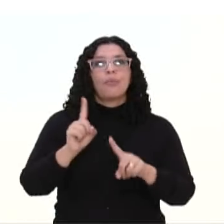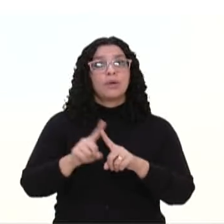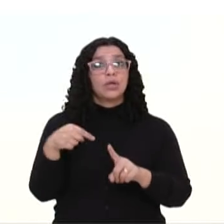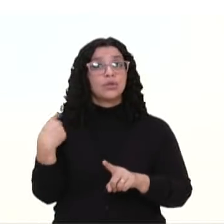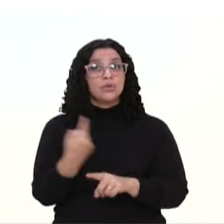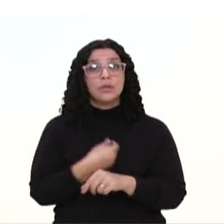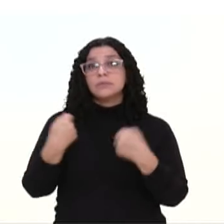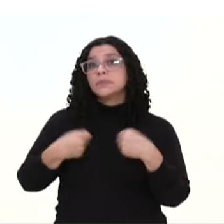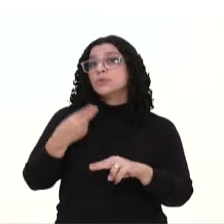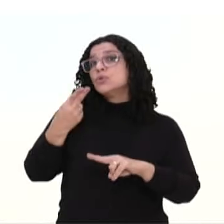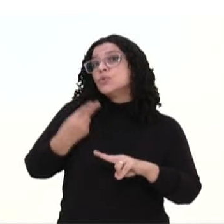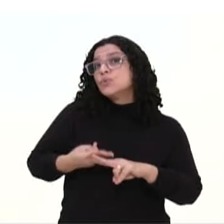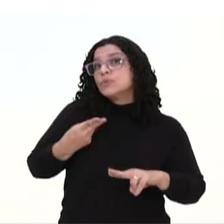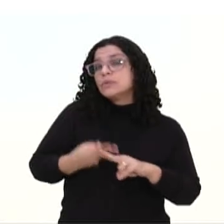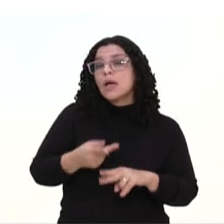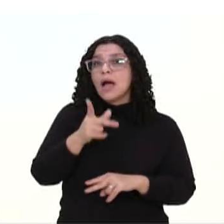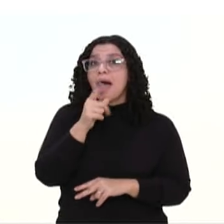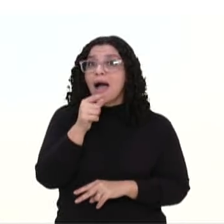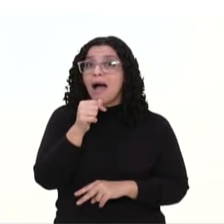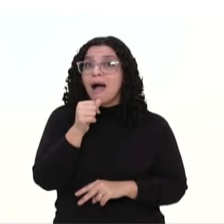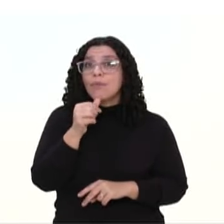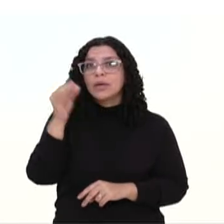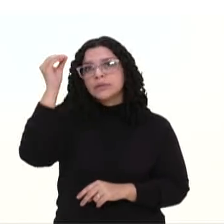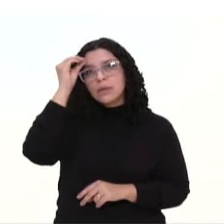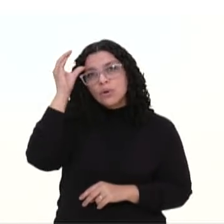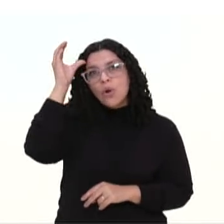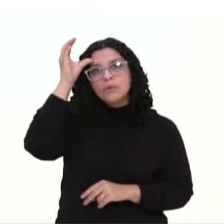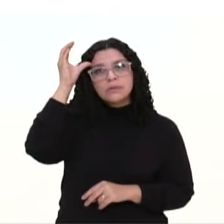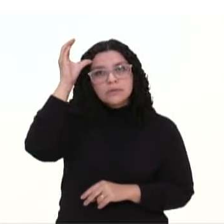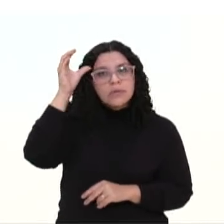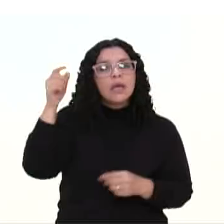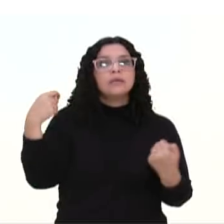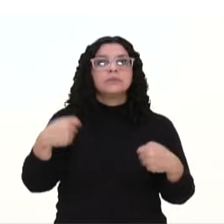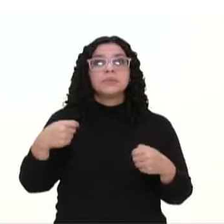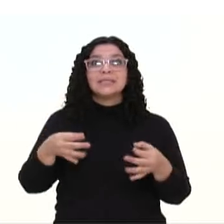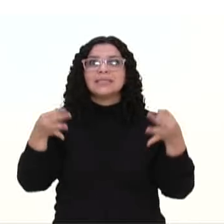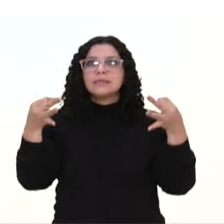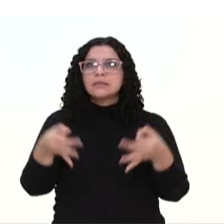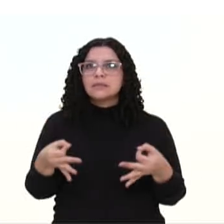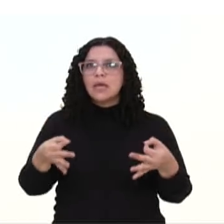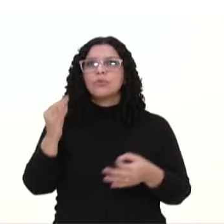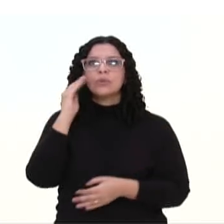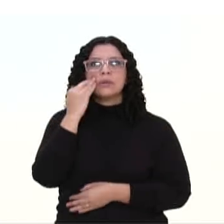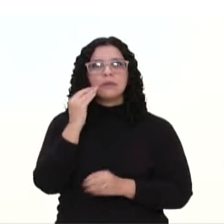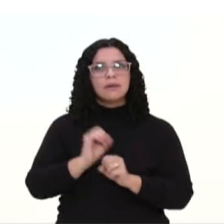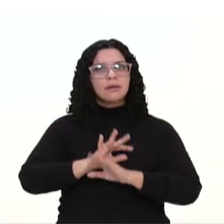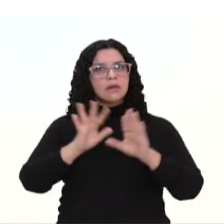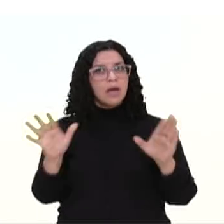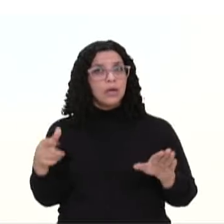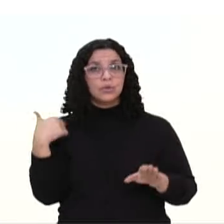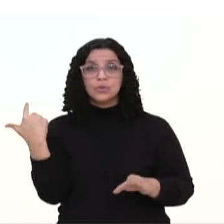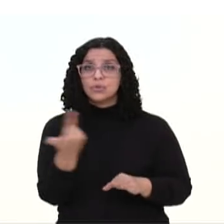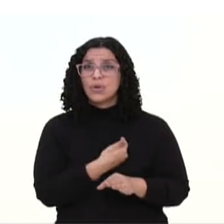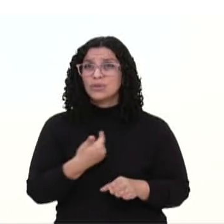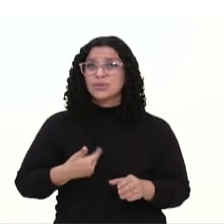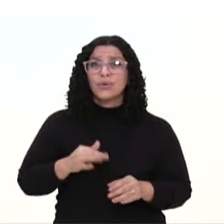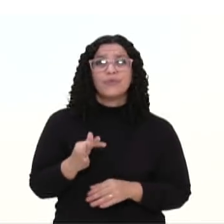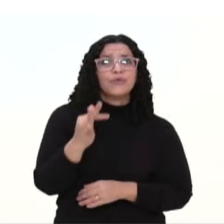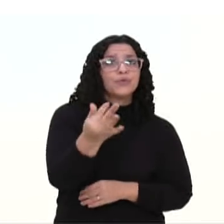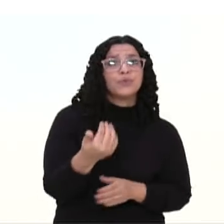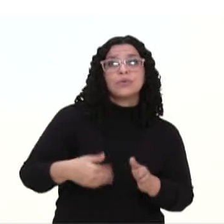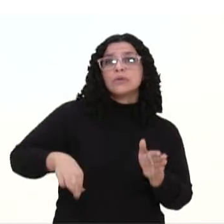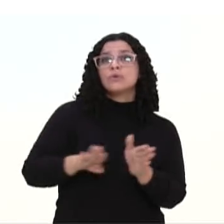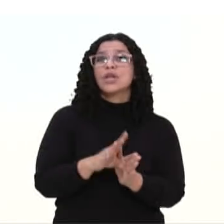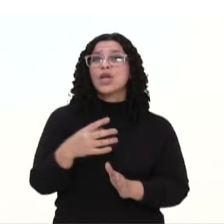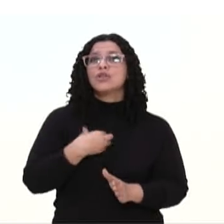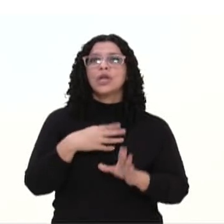sua utilização deve ser feita com consciência e discernimento, para que não se chegue a uma situação